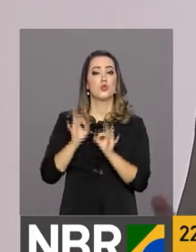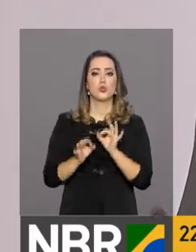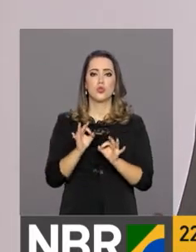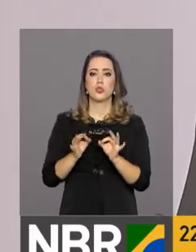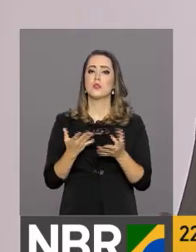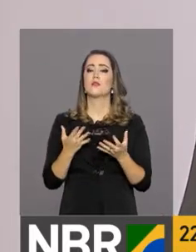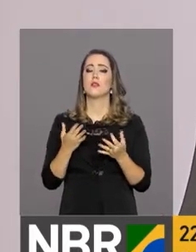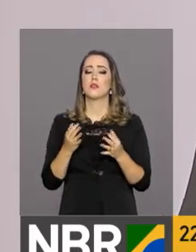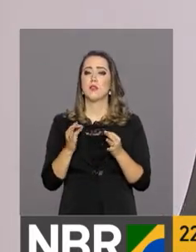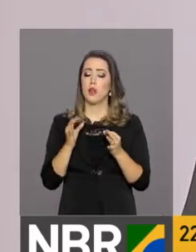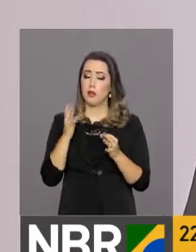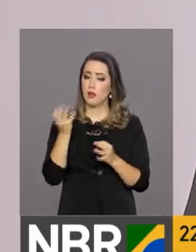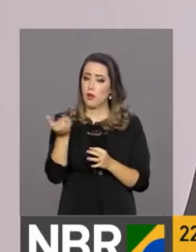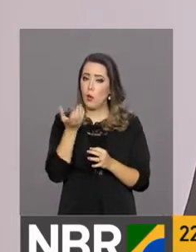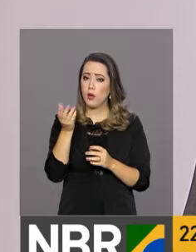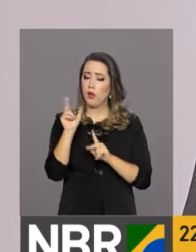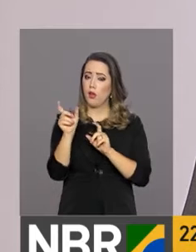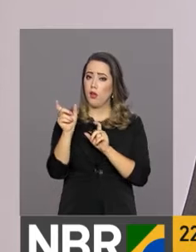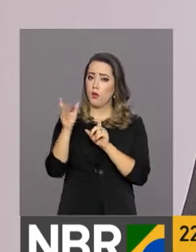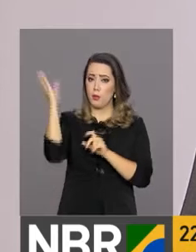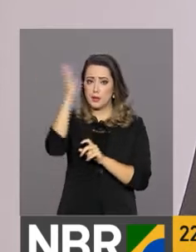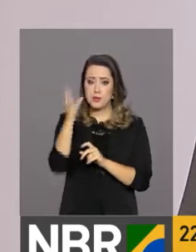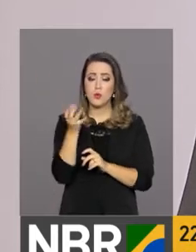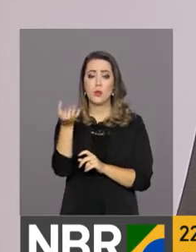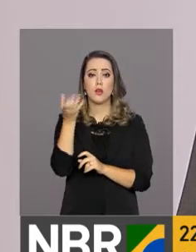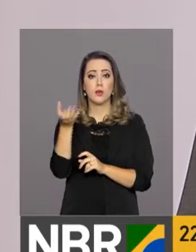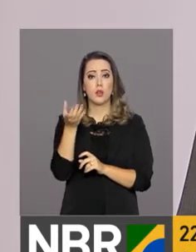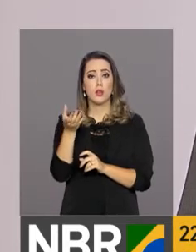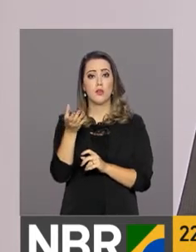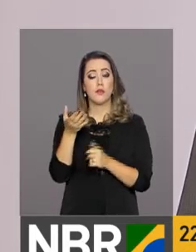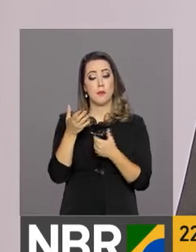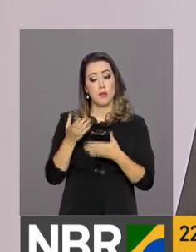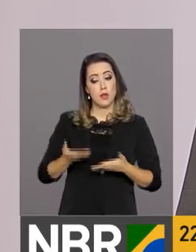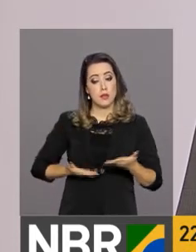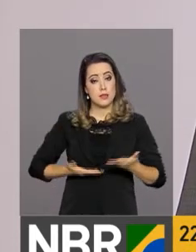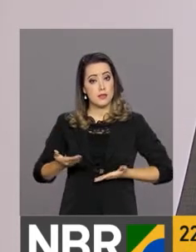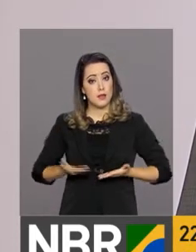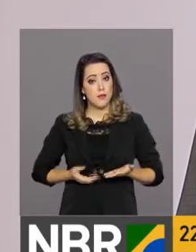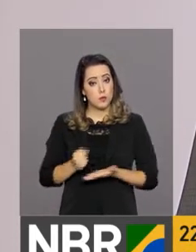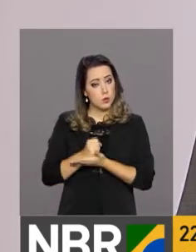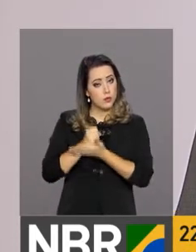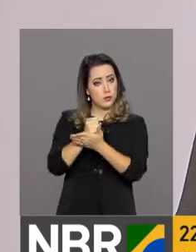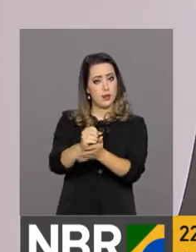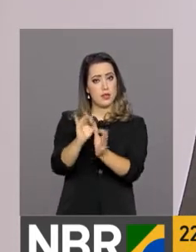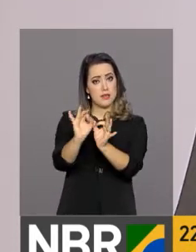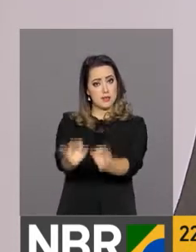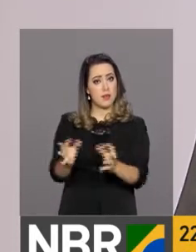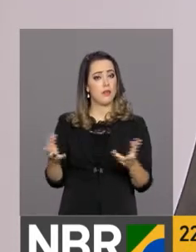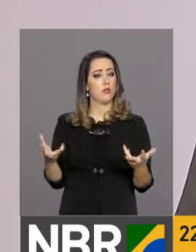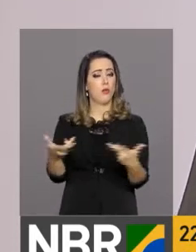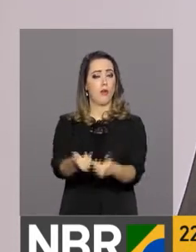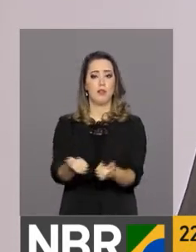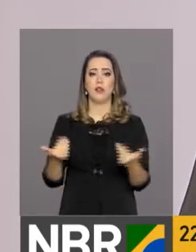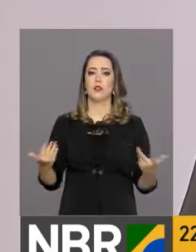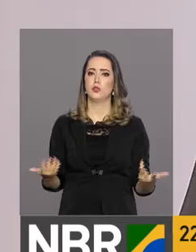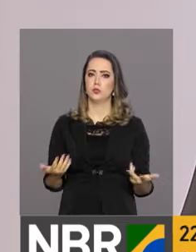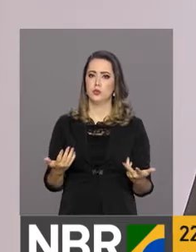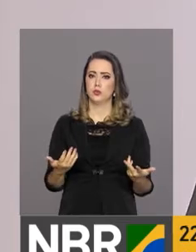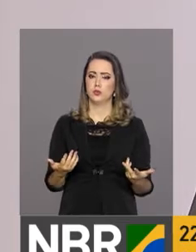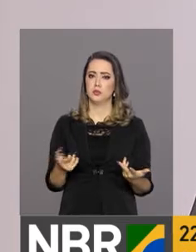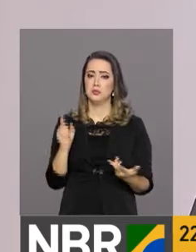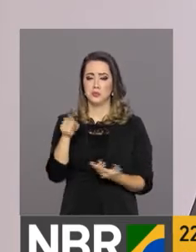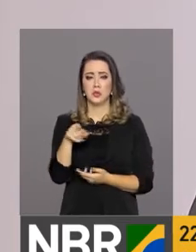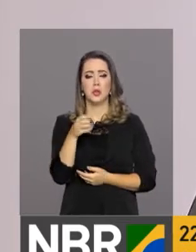serviços públicos de qualidade é interessante que a a população cada vez quer